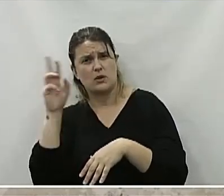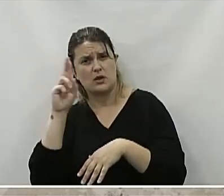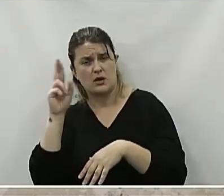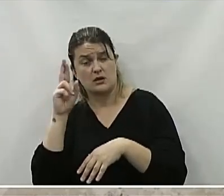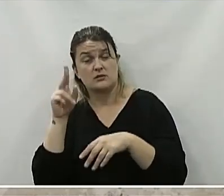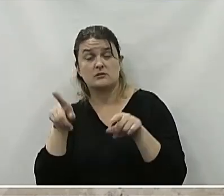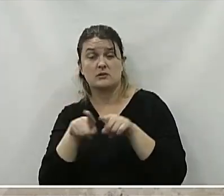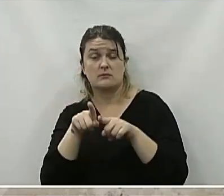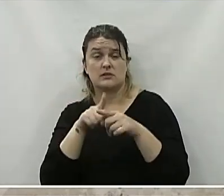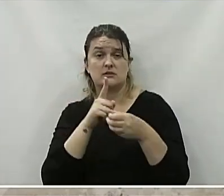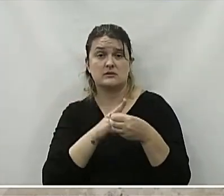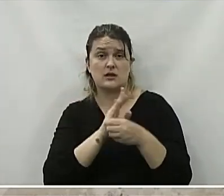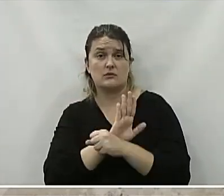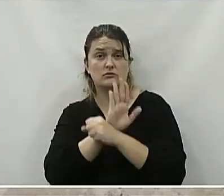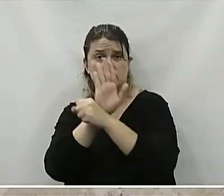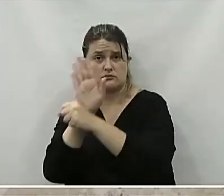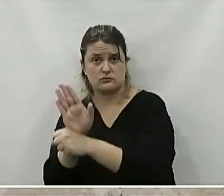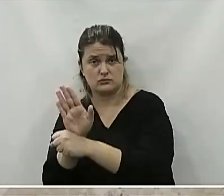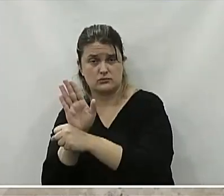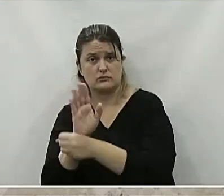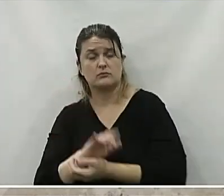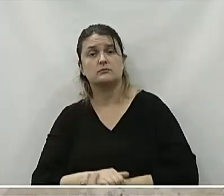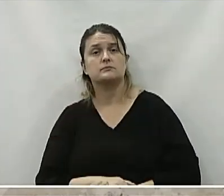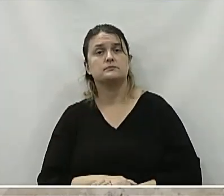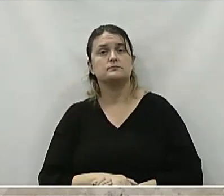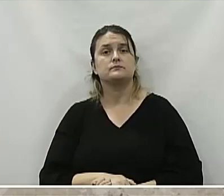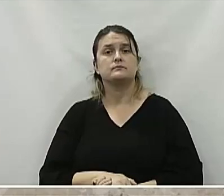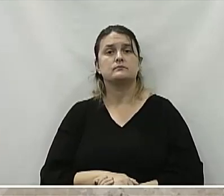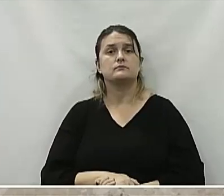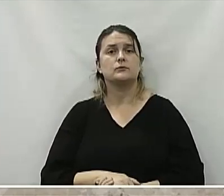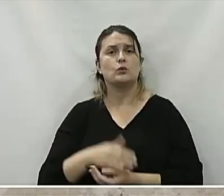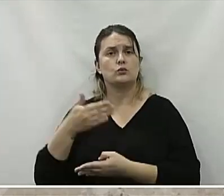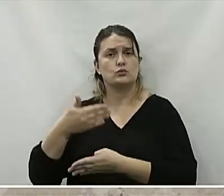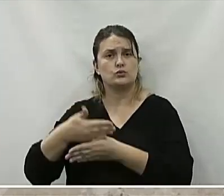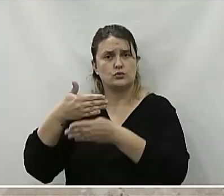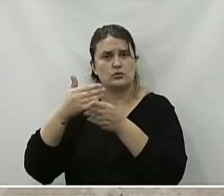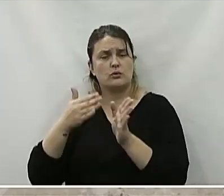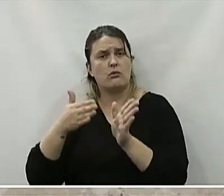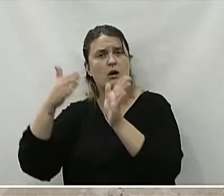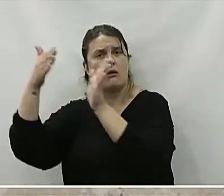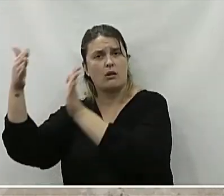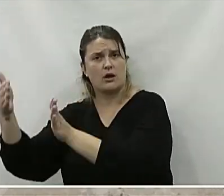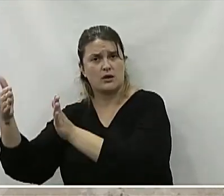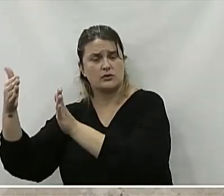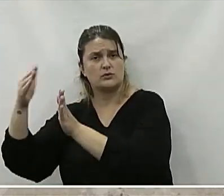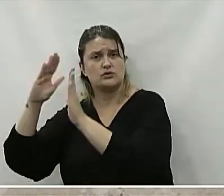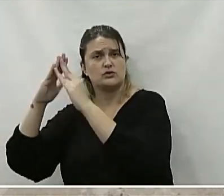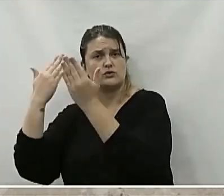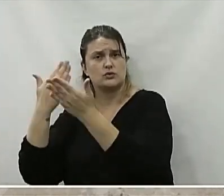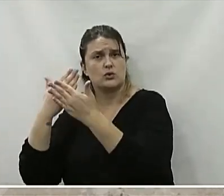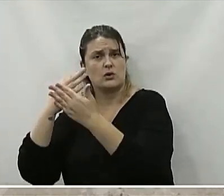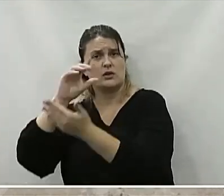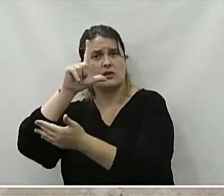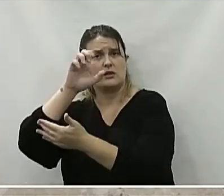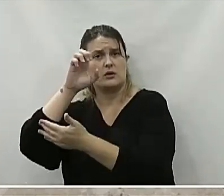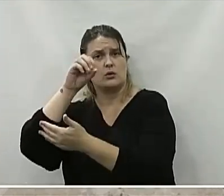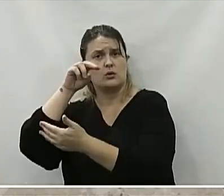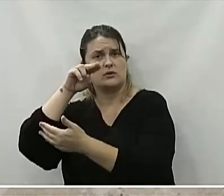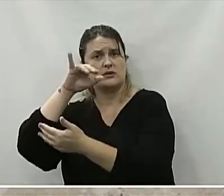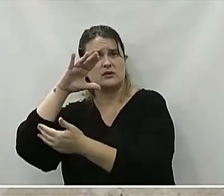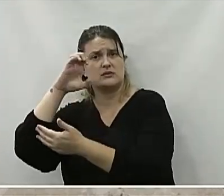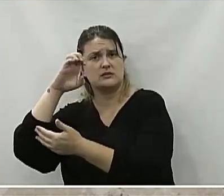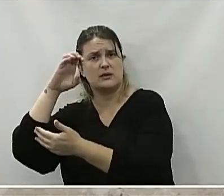município de União da Vitória, ao qual foi realizada a construção ao lado do CMEI Leonice